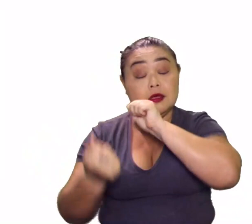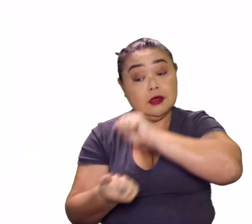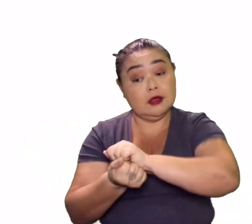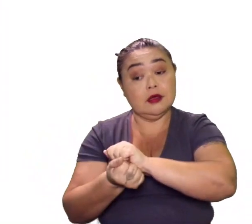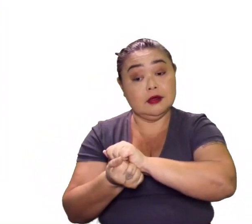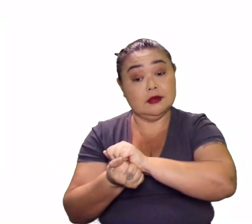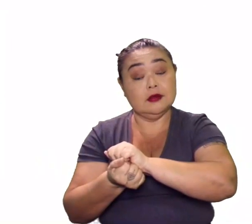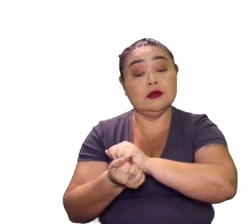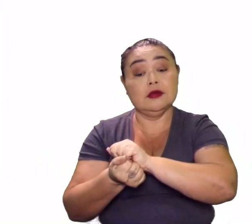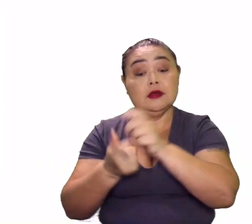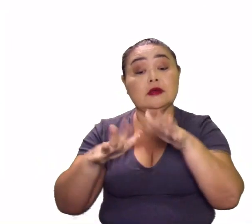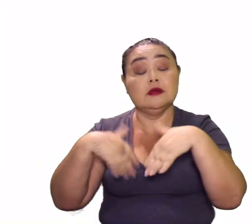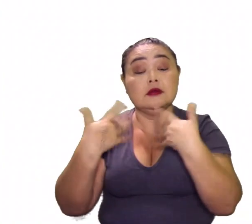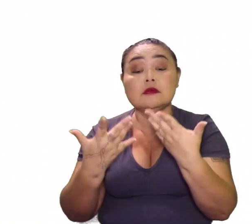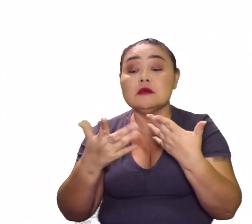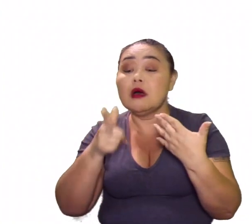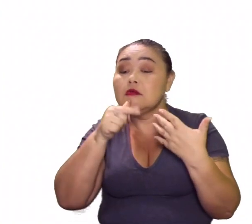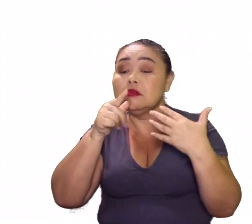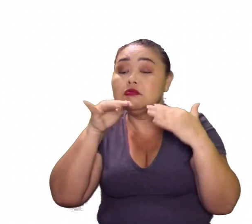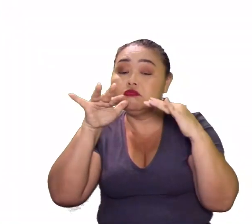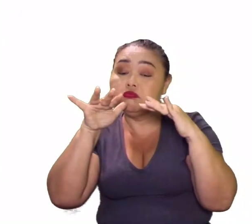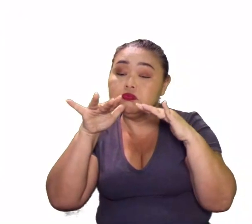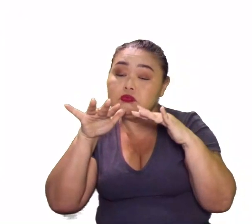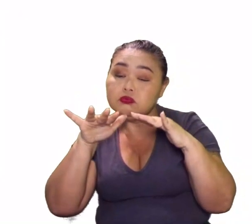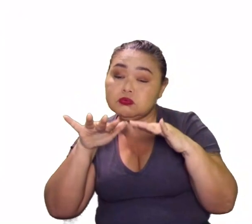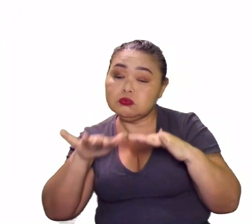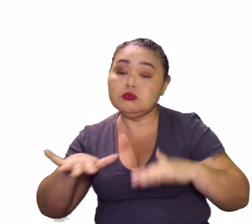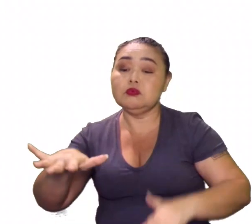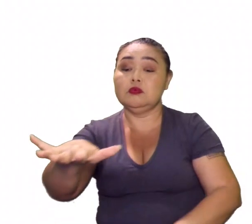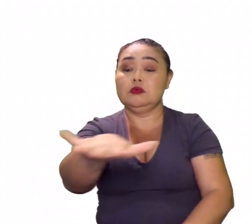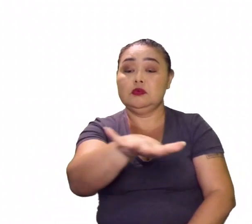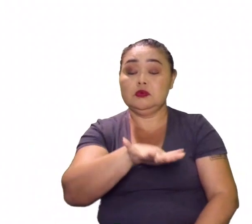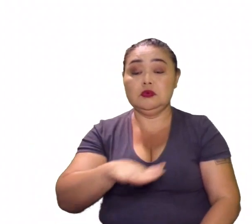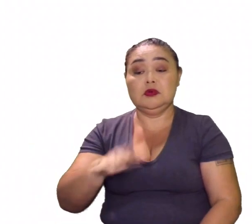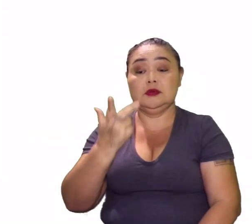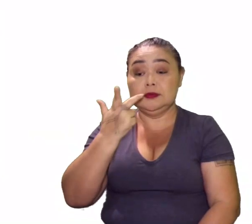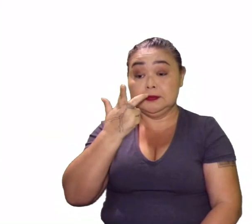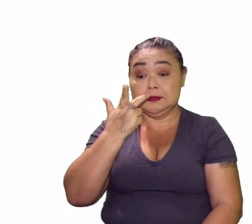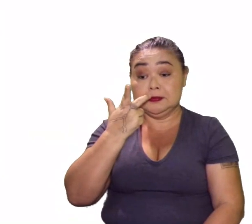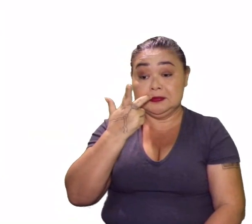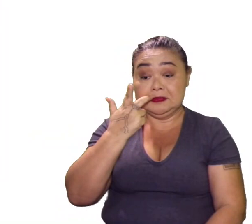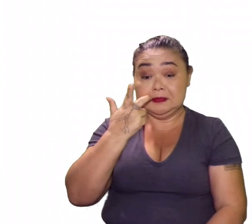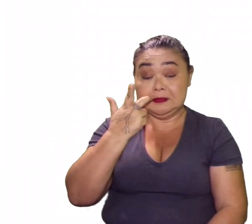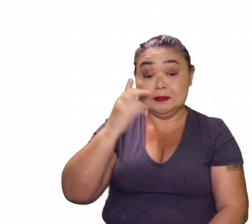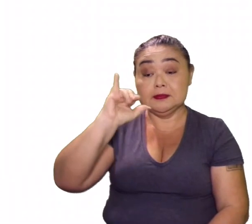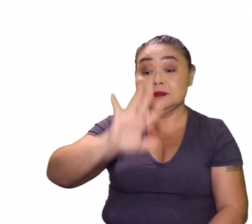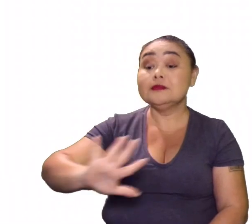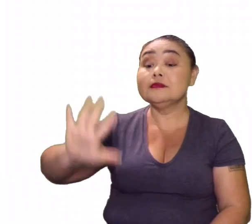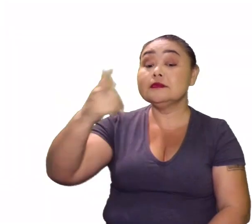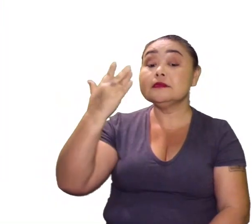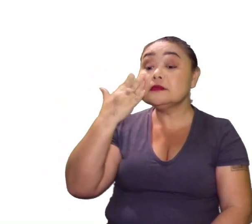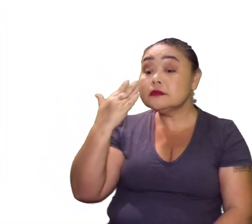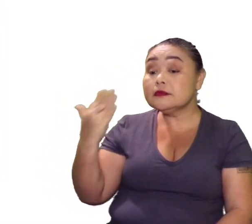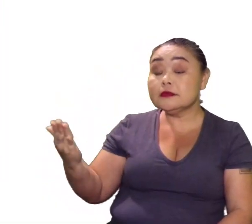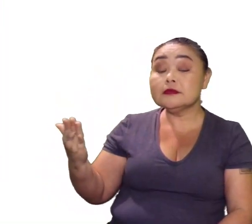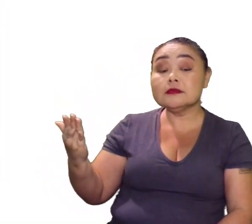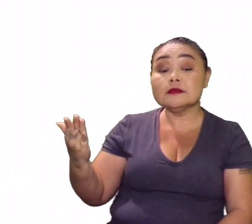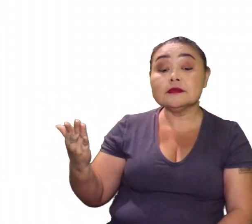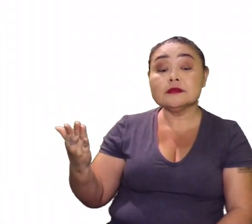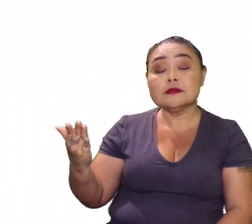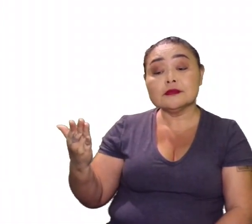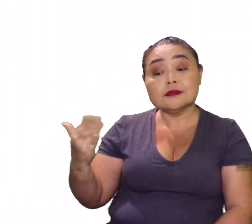rápido ou se adaptam a essa questão da inundação dessas áreas. Inclusive, a própria imagem já mostra que aqui ela está